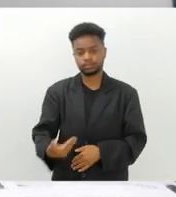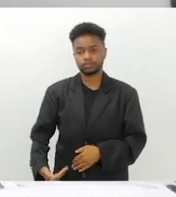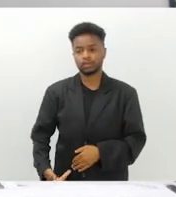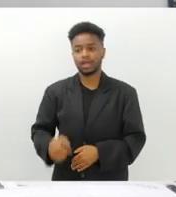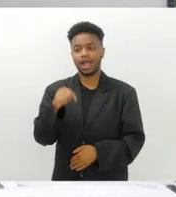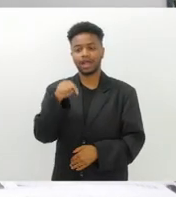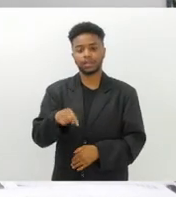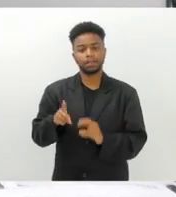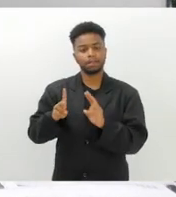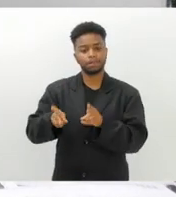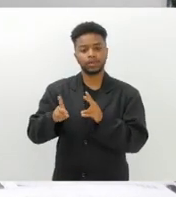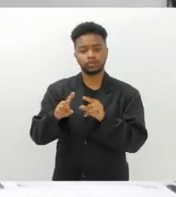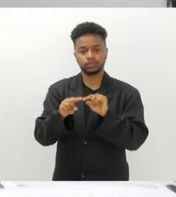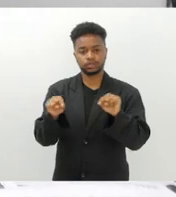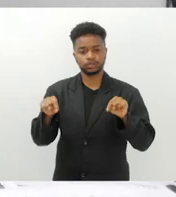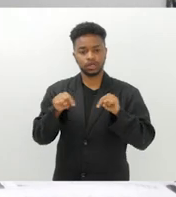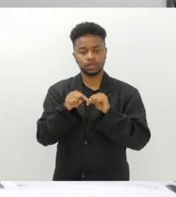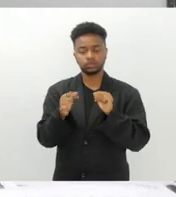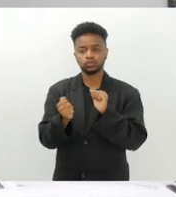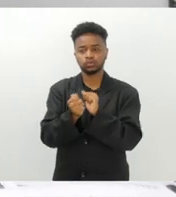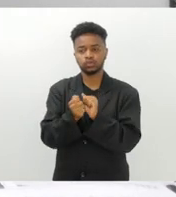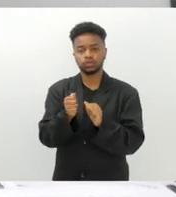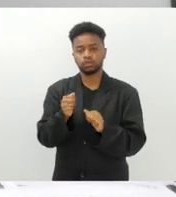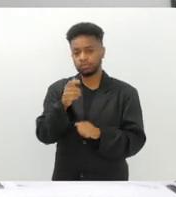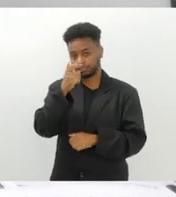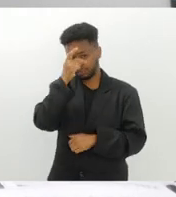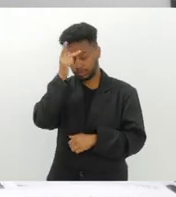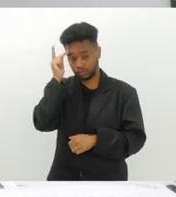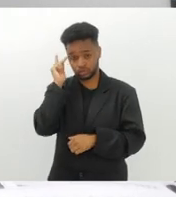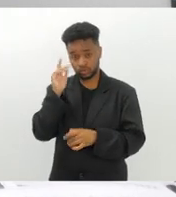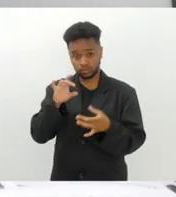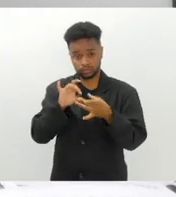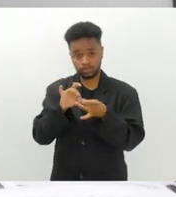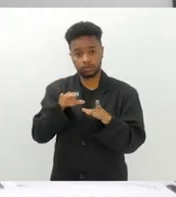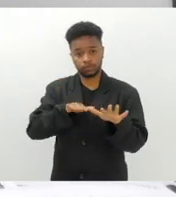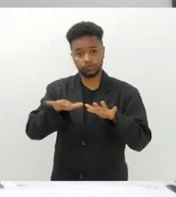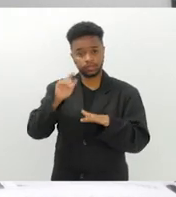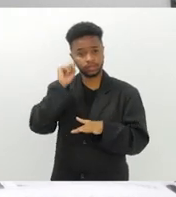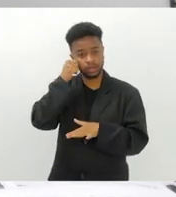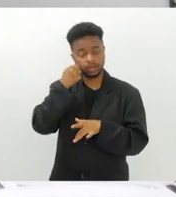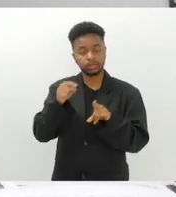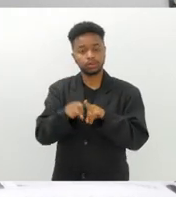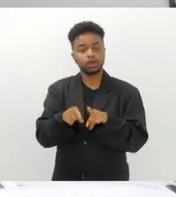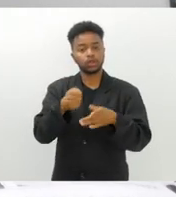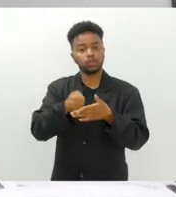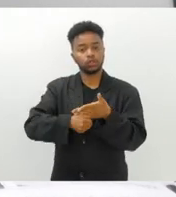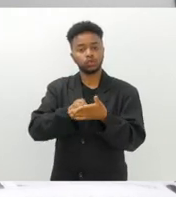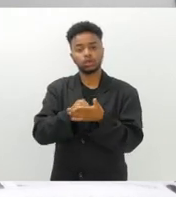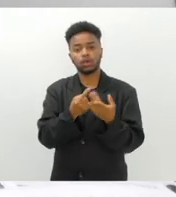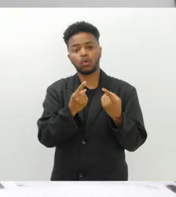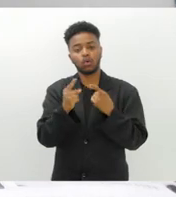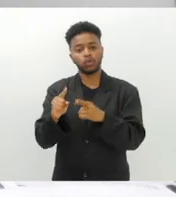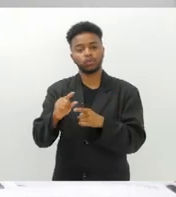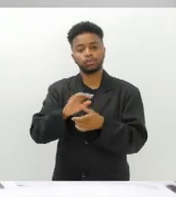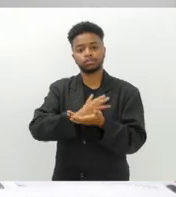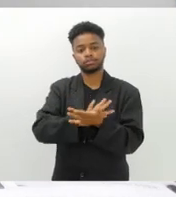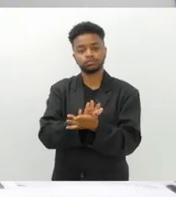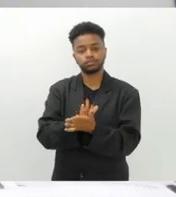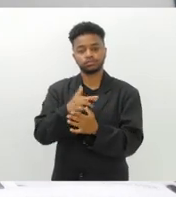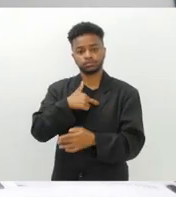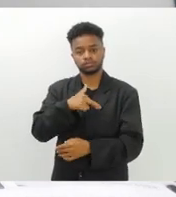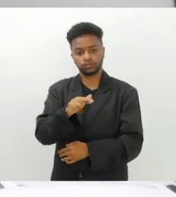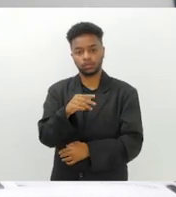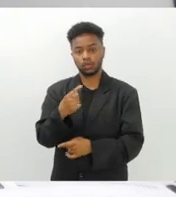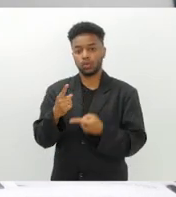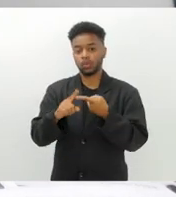mesma sala com pessoas do movimento negro e da luta contra a intolerância religiosa. Uma foi a que